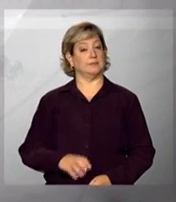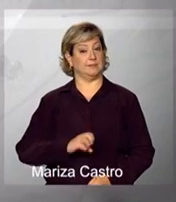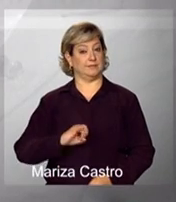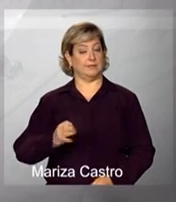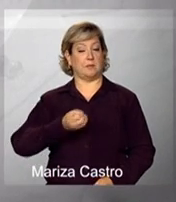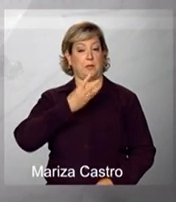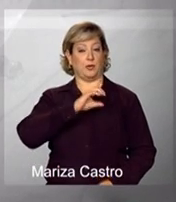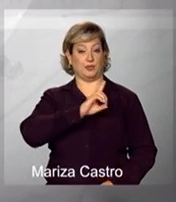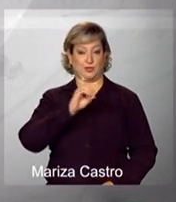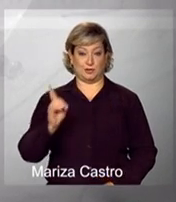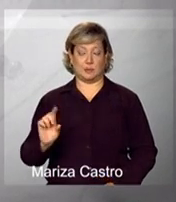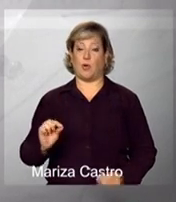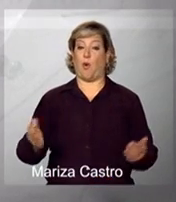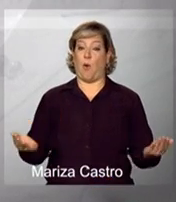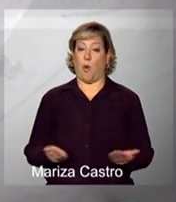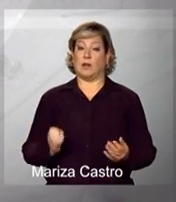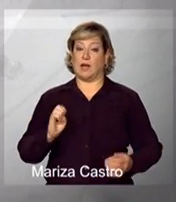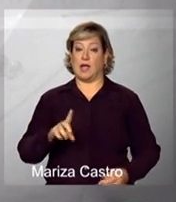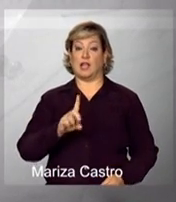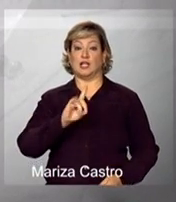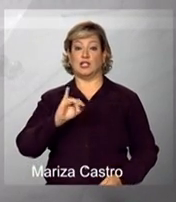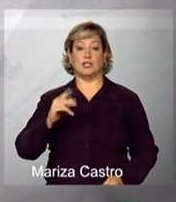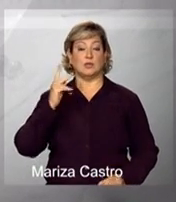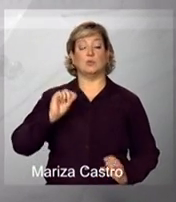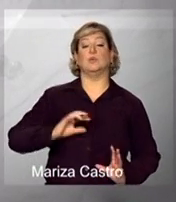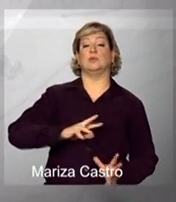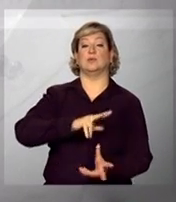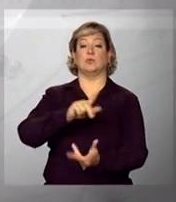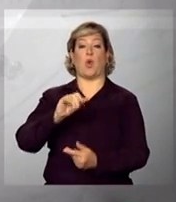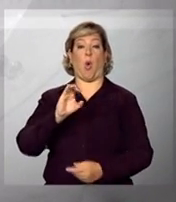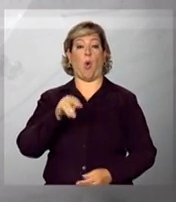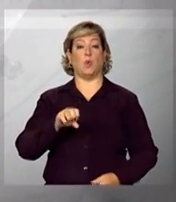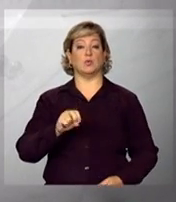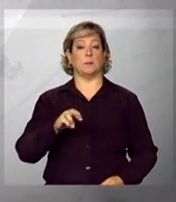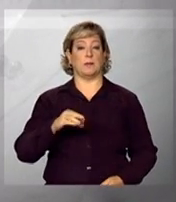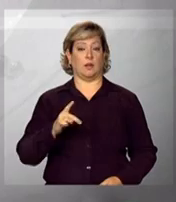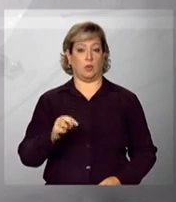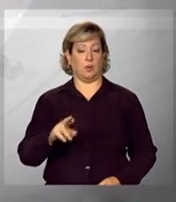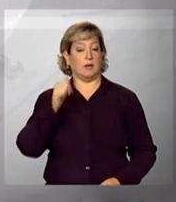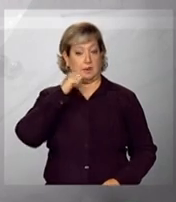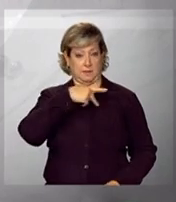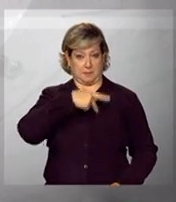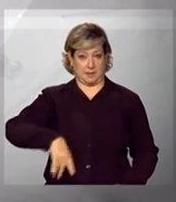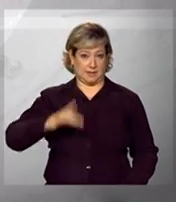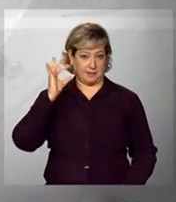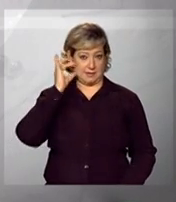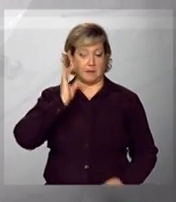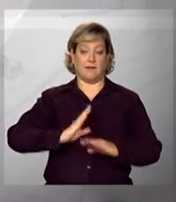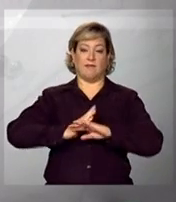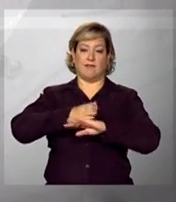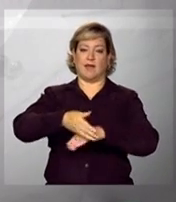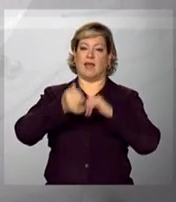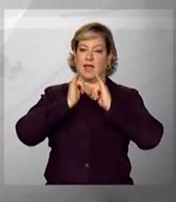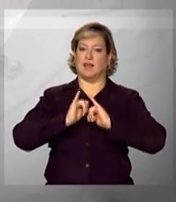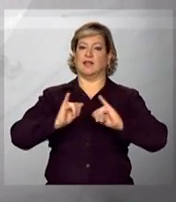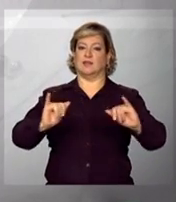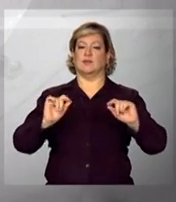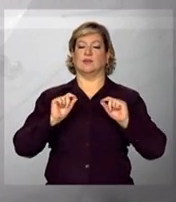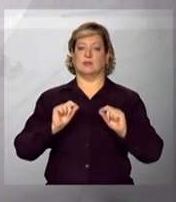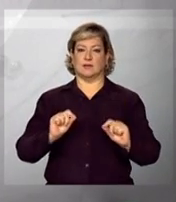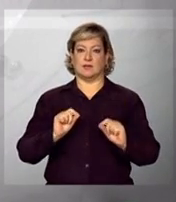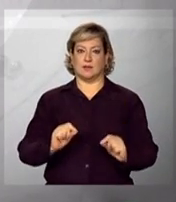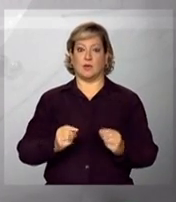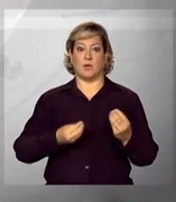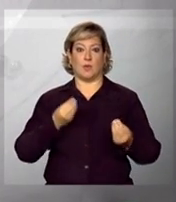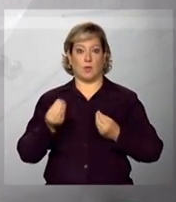Olá, bom dia. Hoje é o Dia Internacional do Consumidor e a presidenta Dilma Rousseff vai anunciar medidas